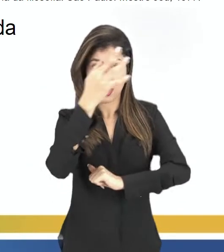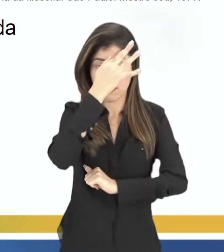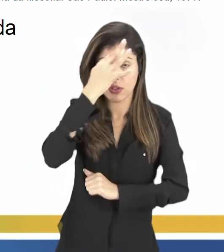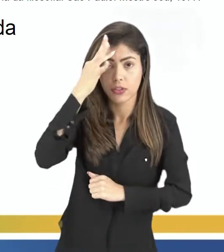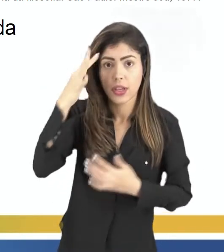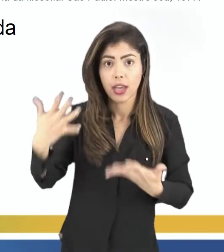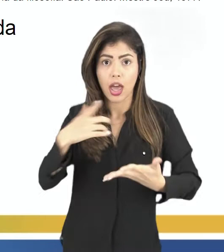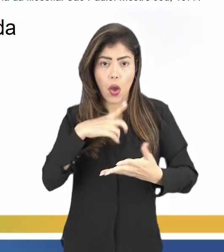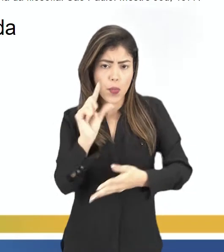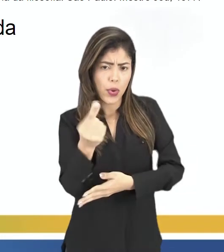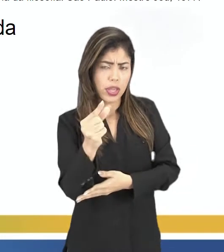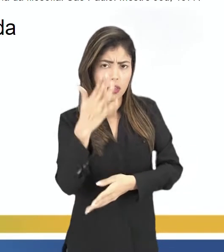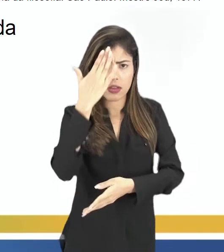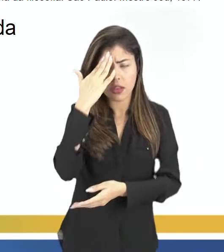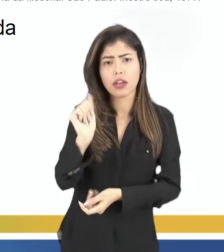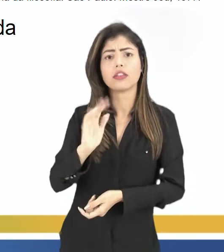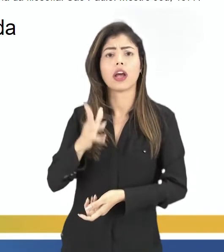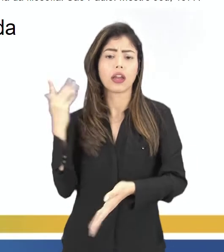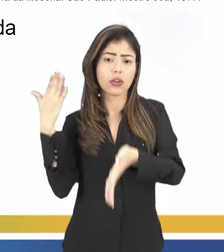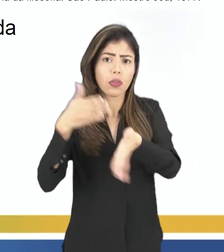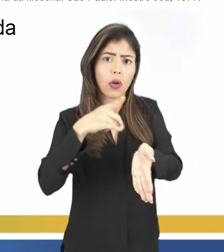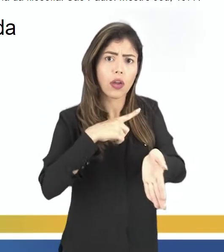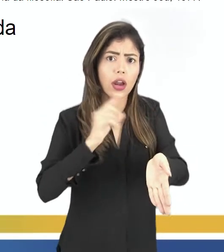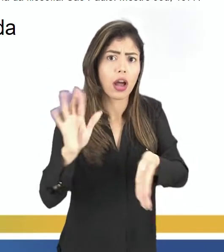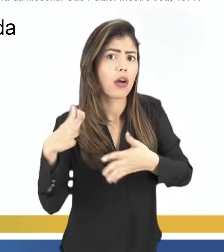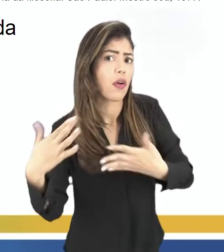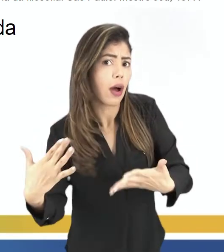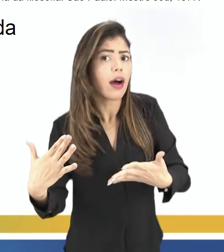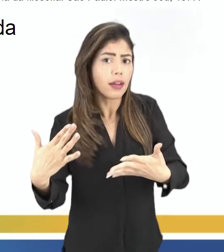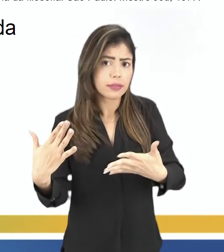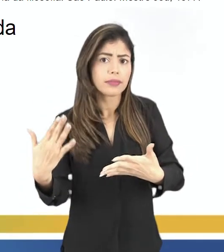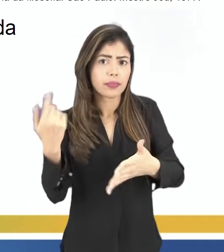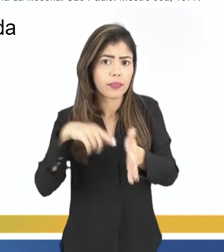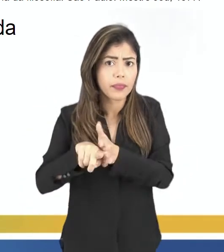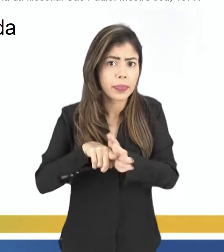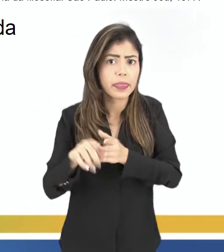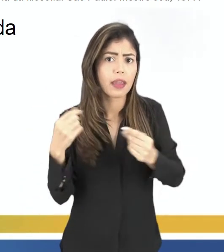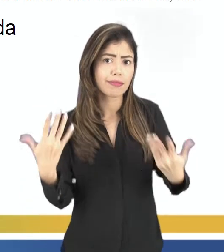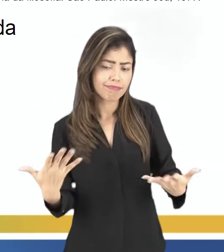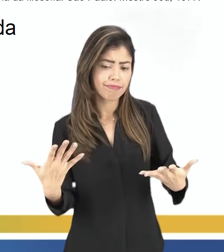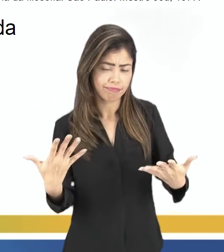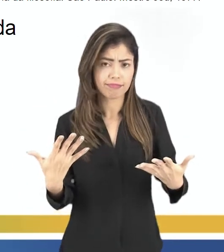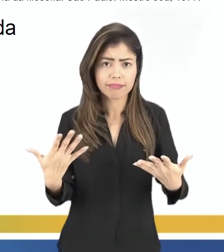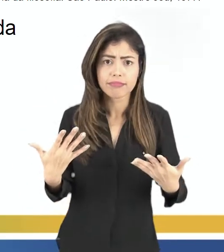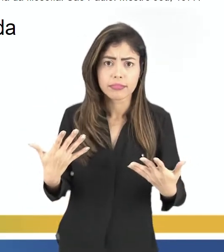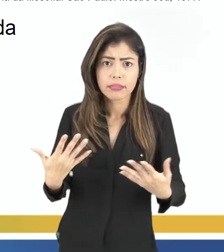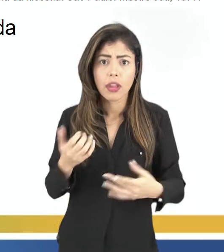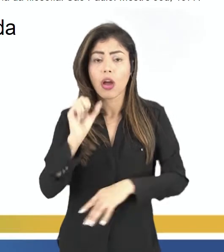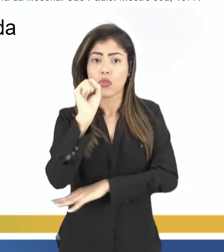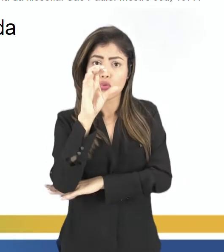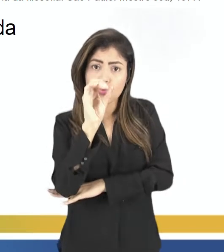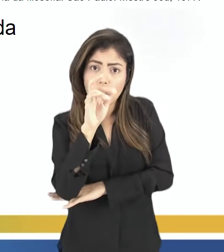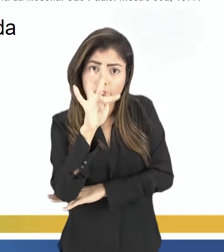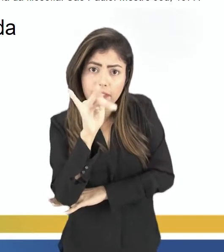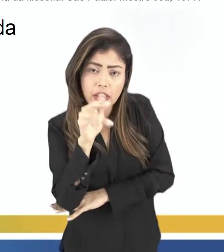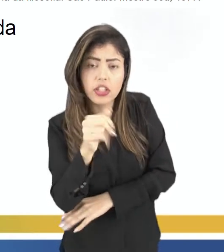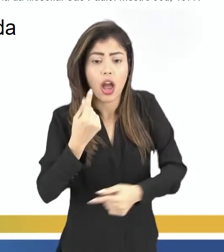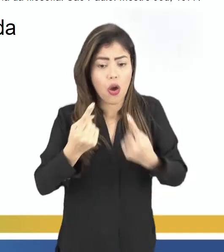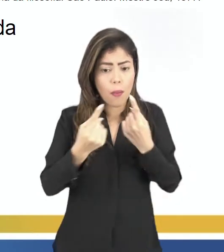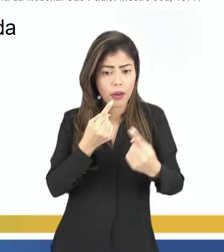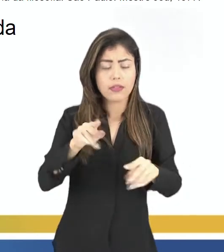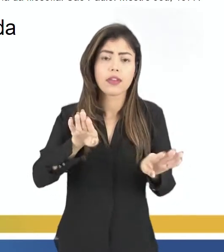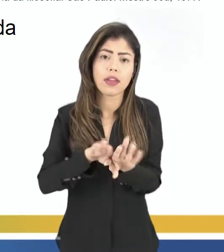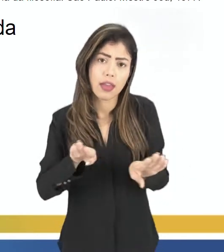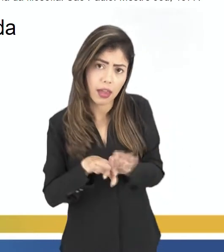filosofia, o pouquinho que eu sei já me faz identificar essa questão, porque os sofistas eram os caras que Sócrates combatia,